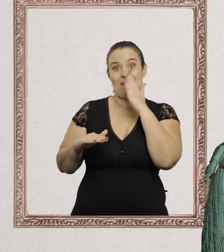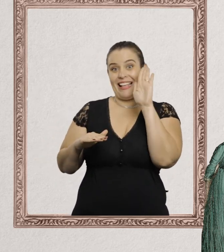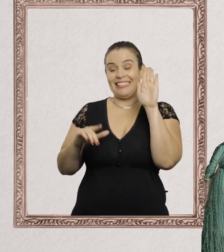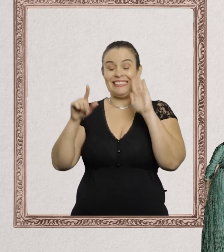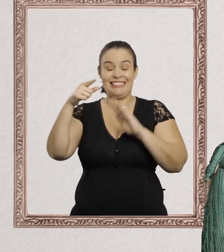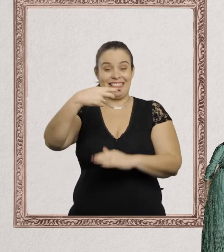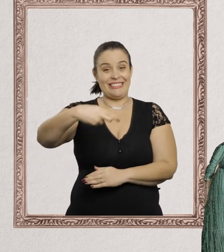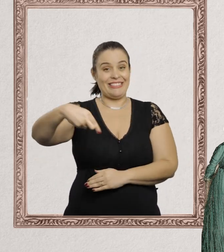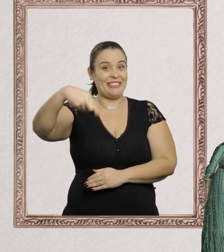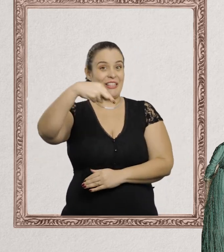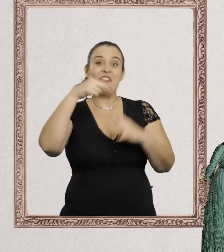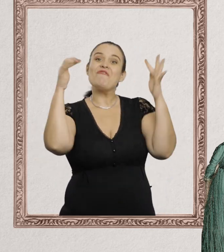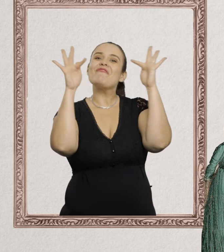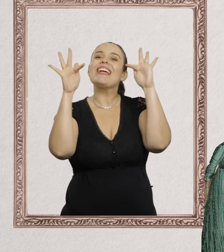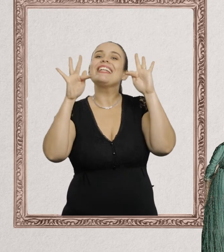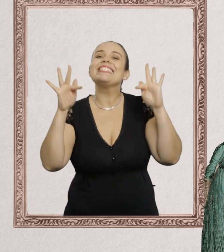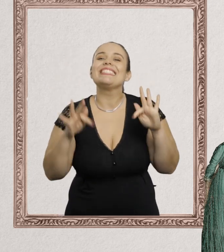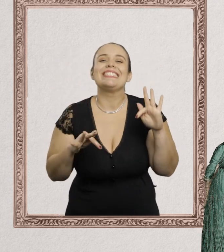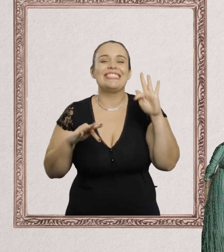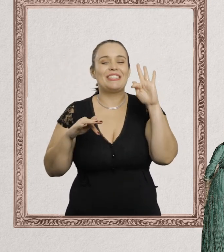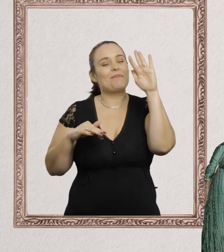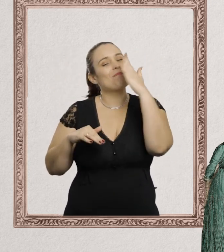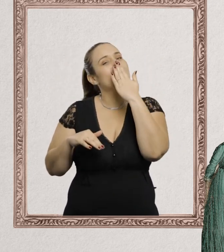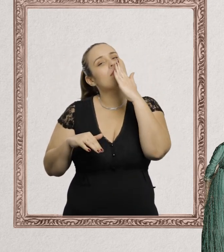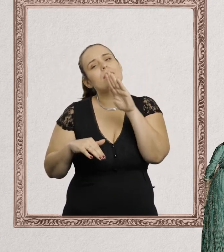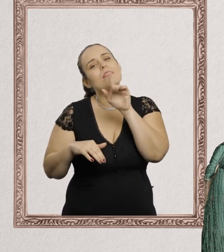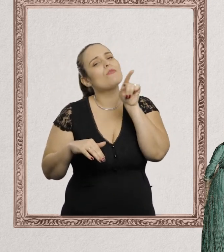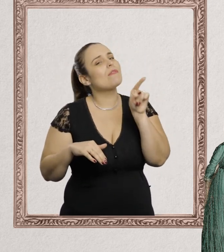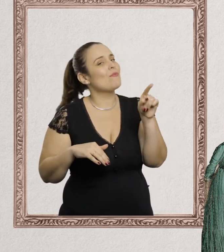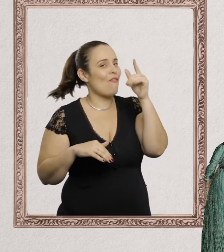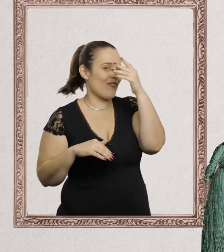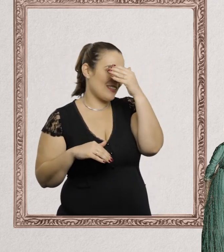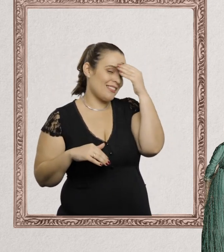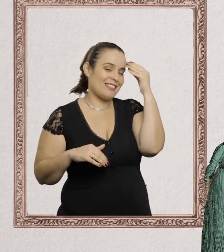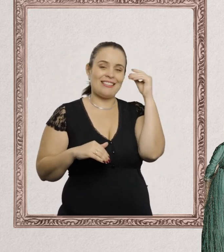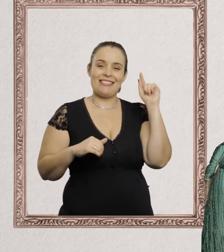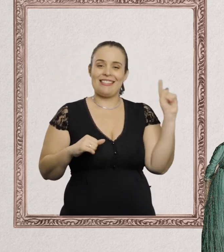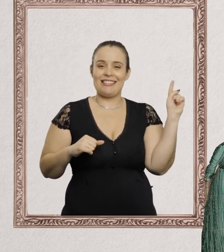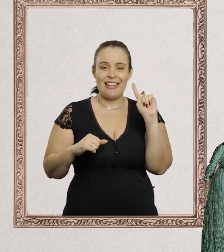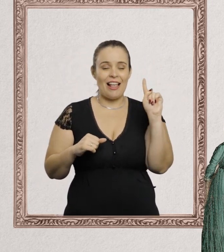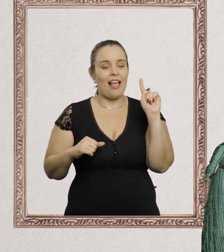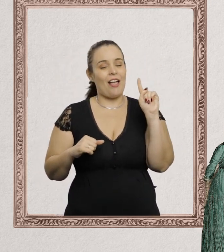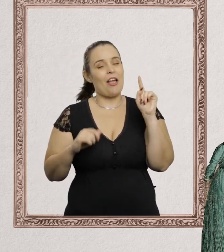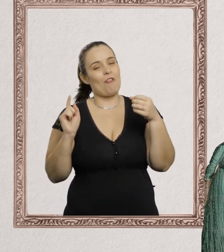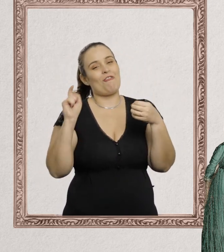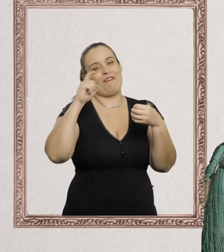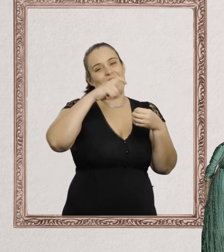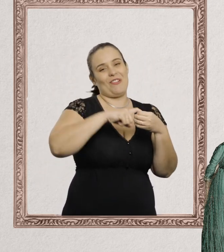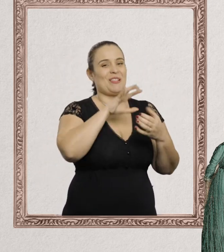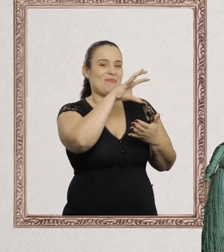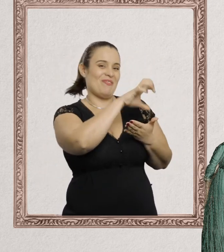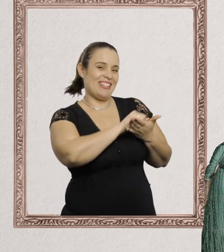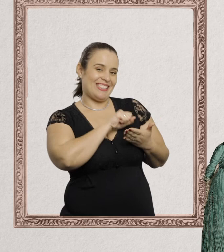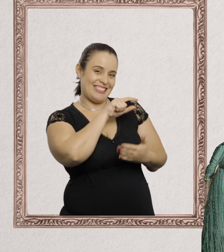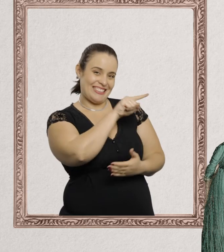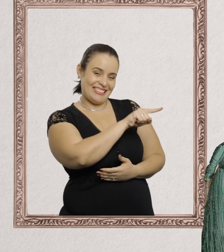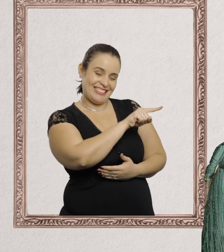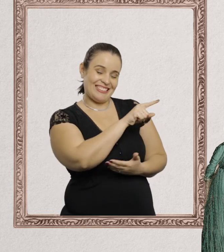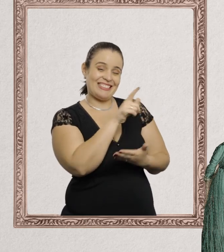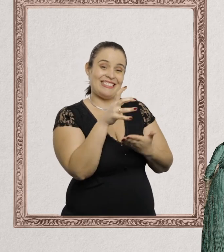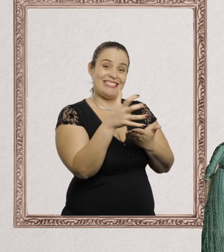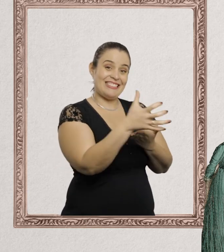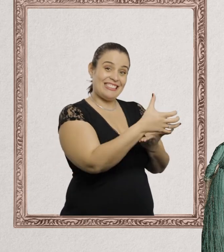promessa deixou Peter bem contente. Peter prometeu para Wendy que não a esqueceria. Ele disse que voltaria